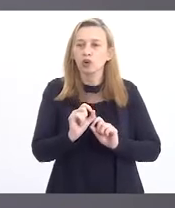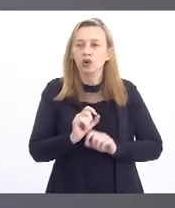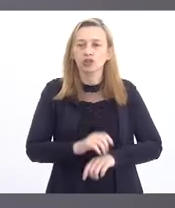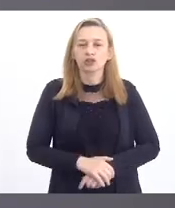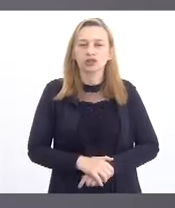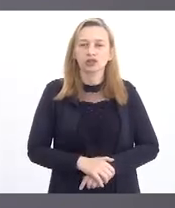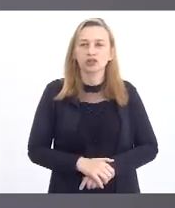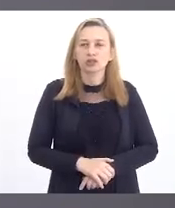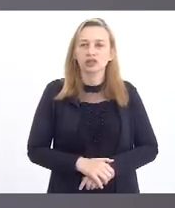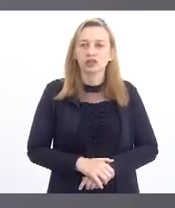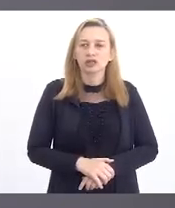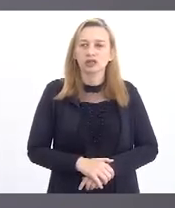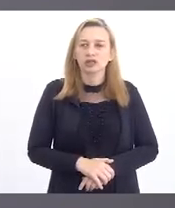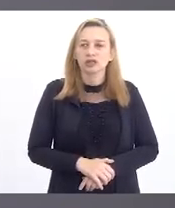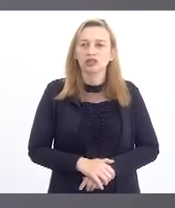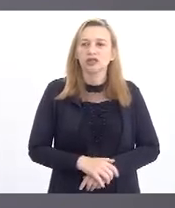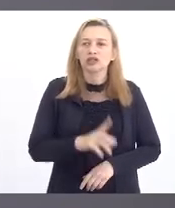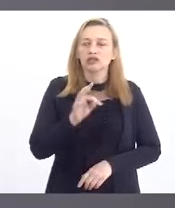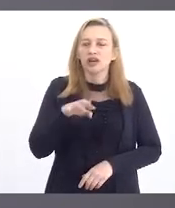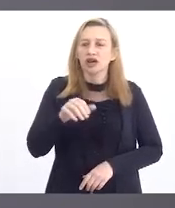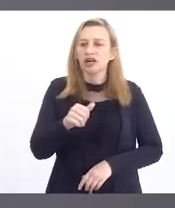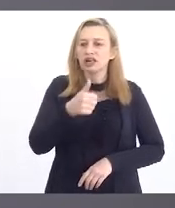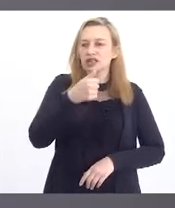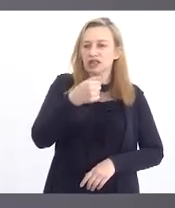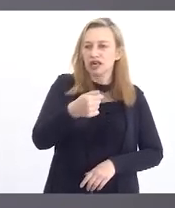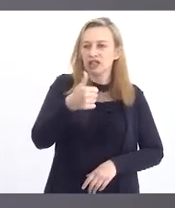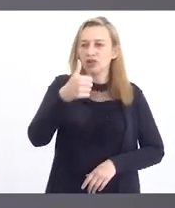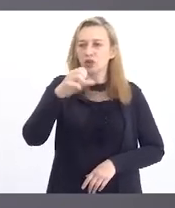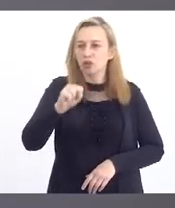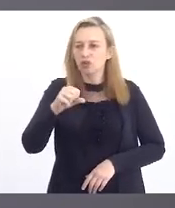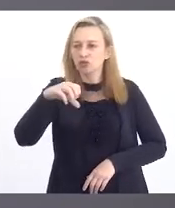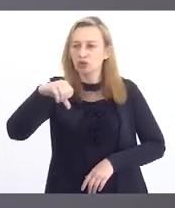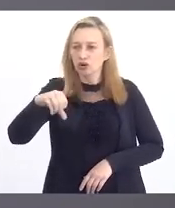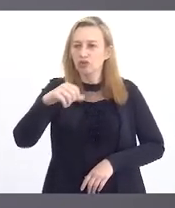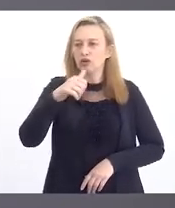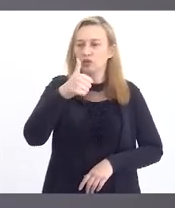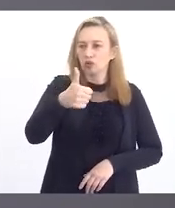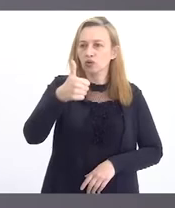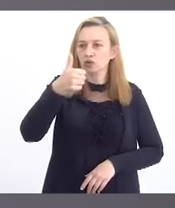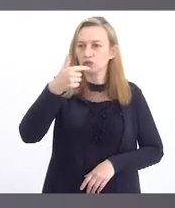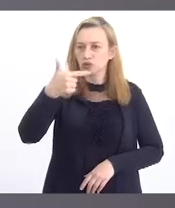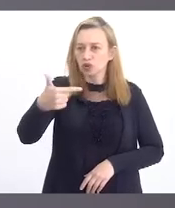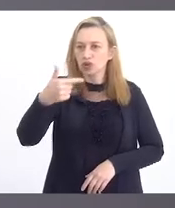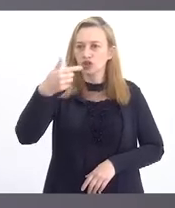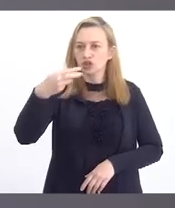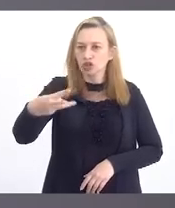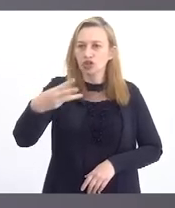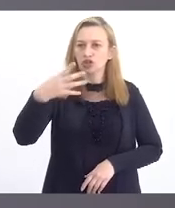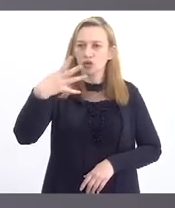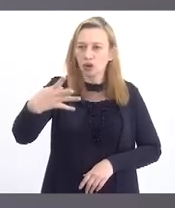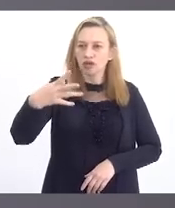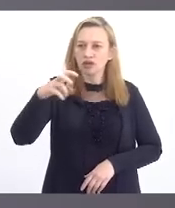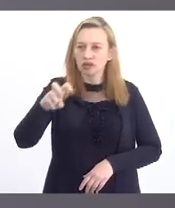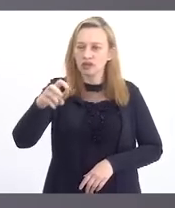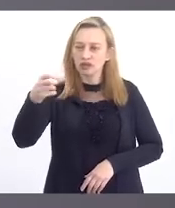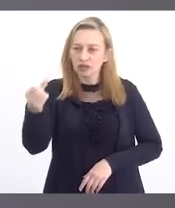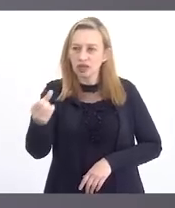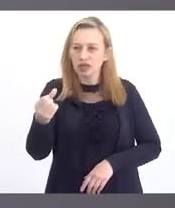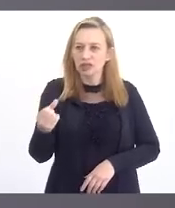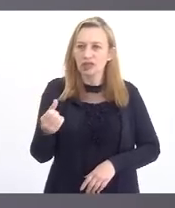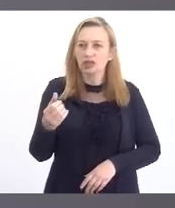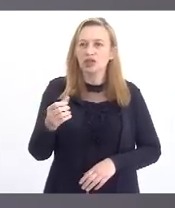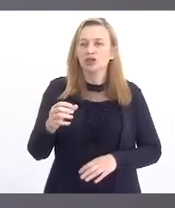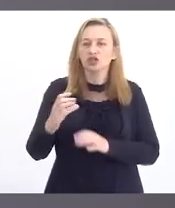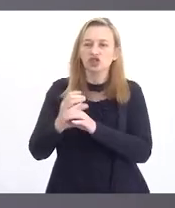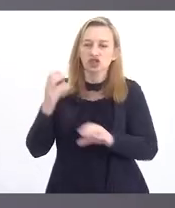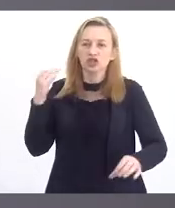de decantadores da Veta 7, 8, 9, 1, 2, 3, 4, 5, 6, é simplesmente, os engenheiros que estão aqui vão entender, eu não consigo